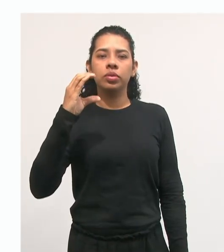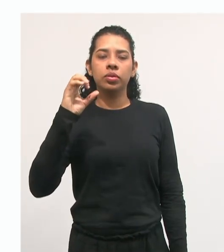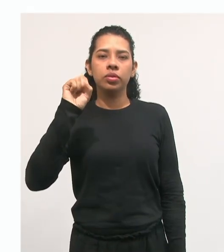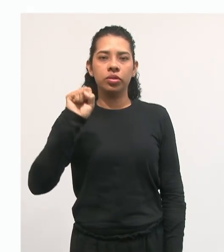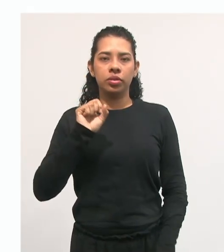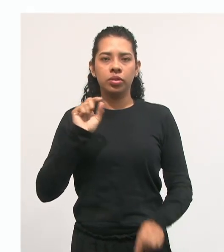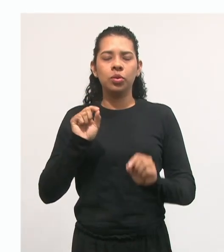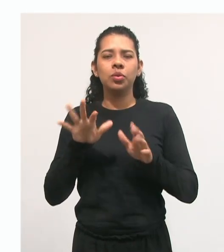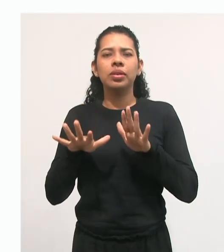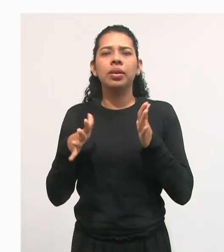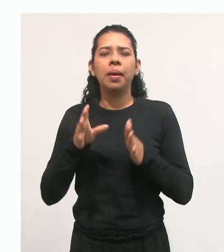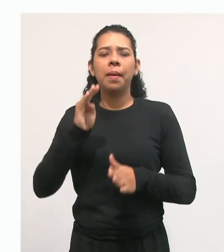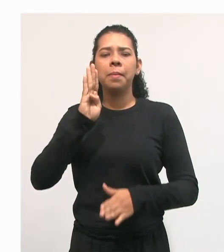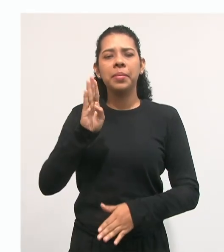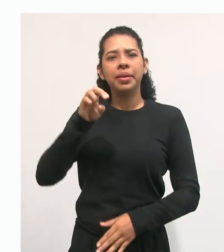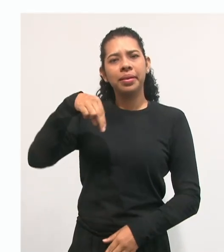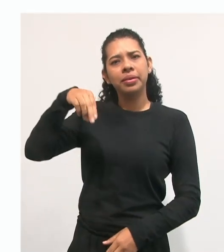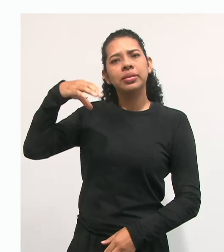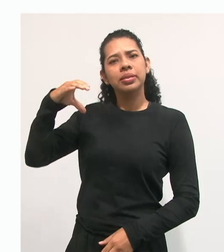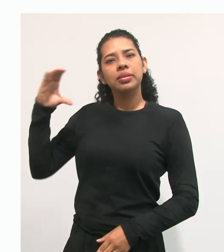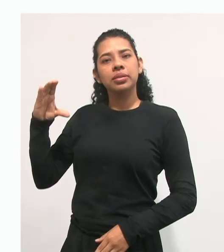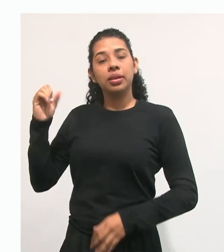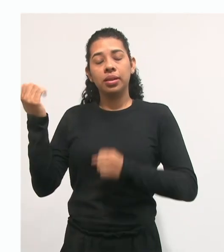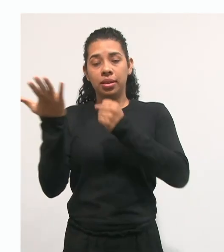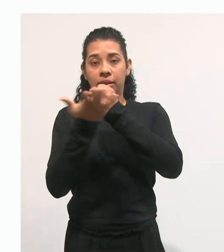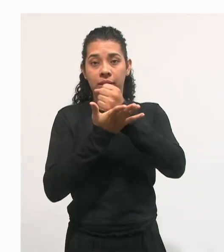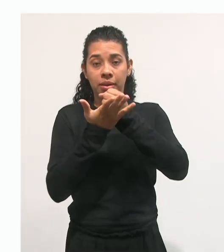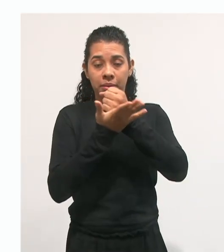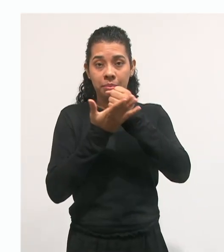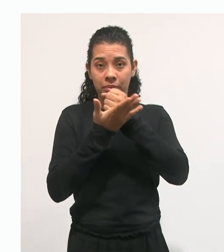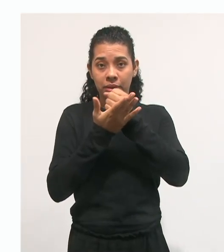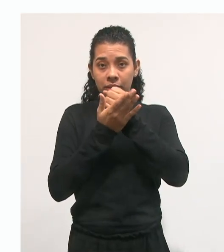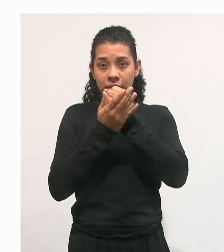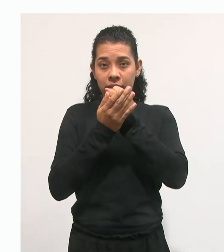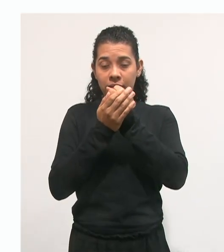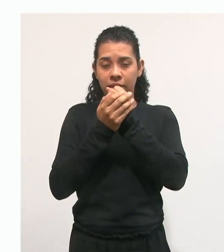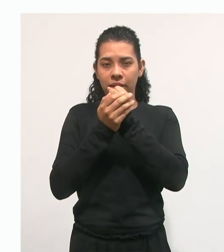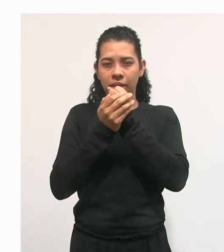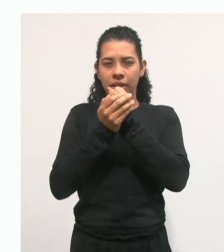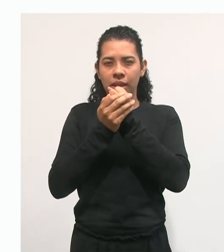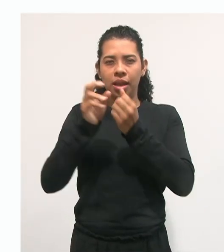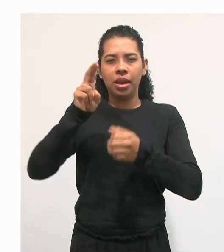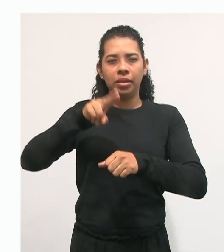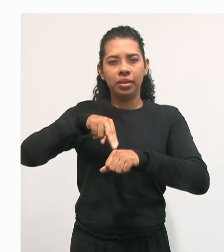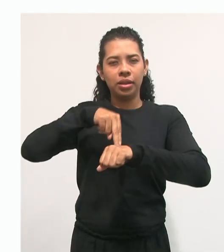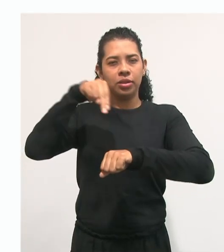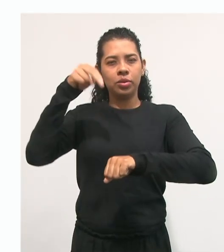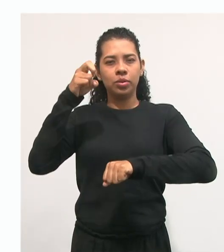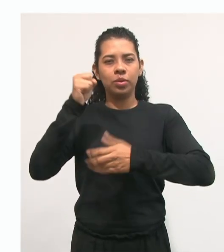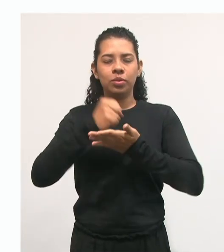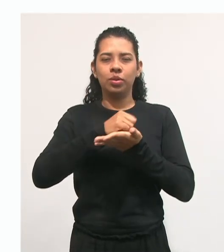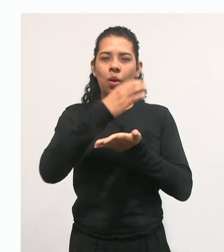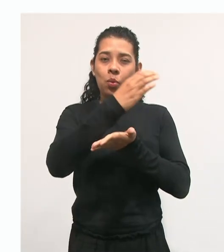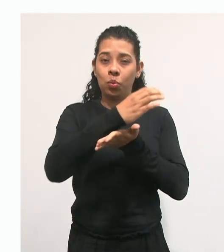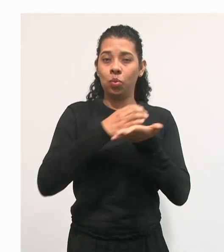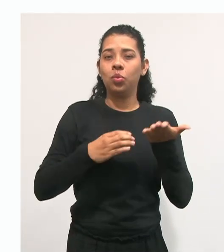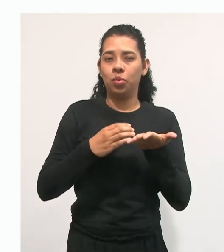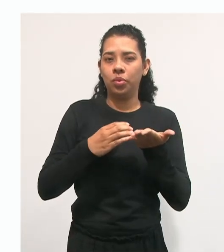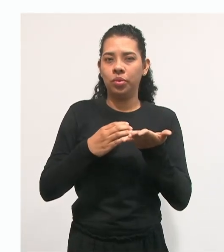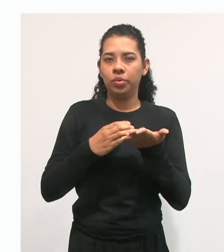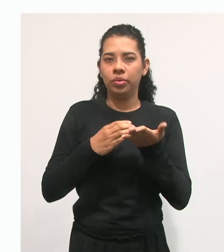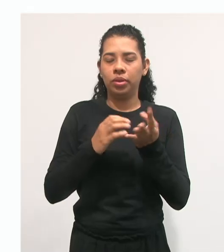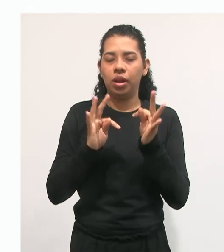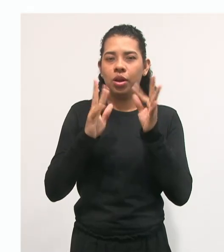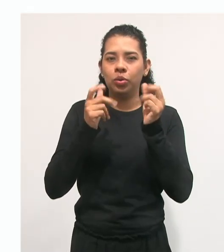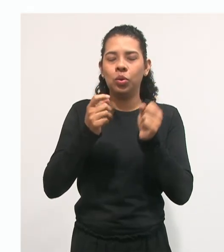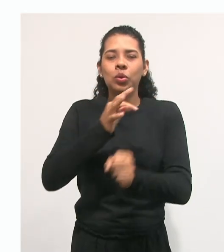BNCC? Tá? A BNCC ela é a Base Nacional Comum Curricular. E ela é um documento normativo e técnico que